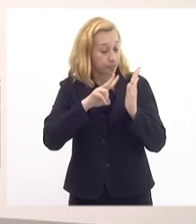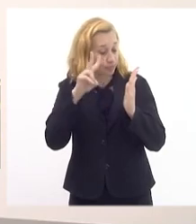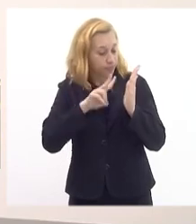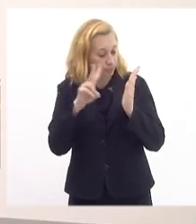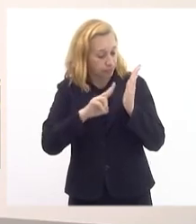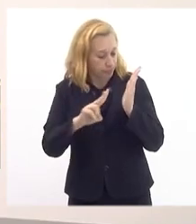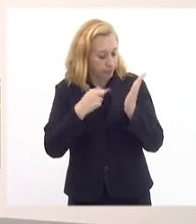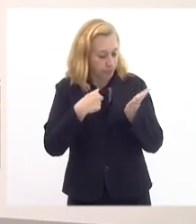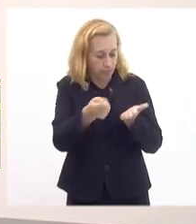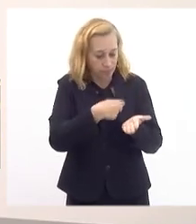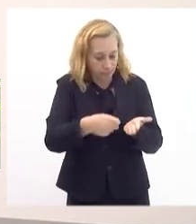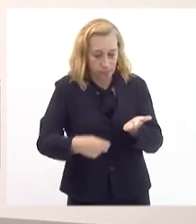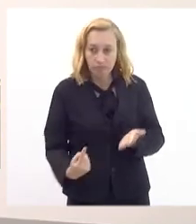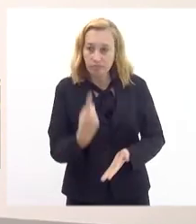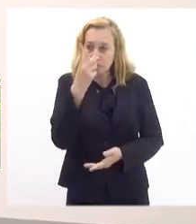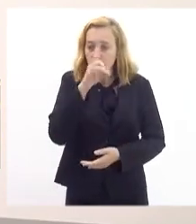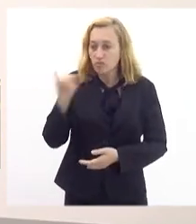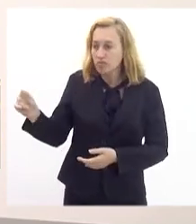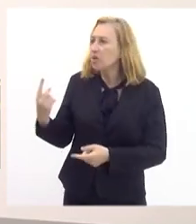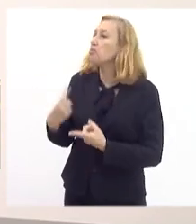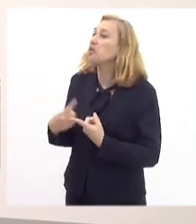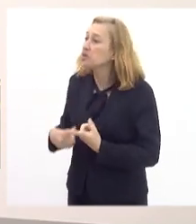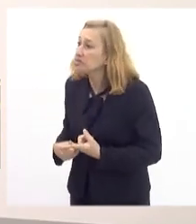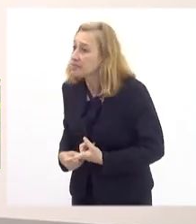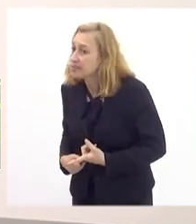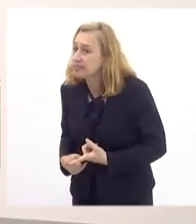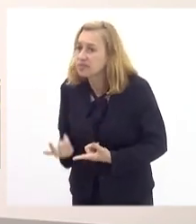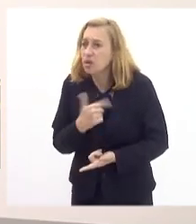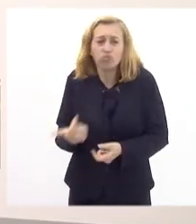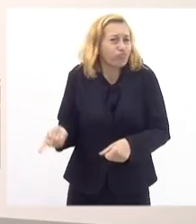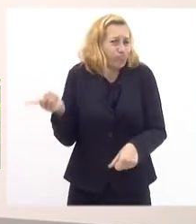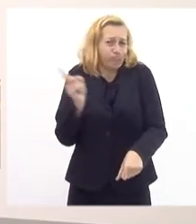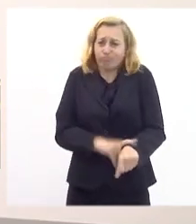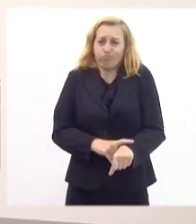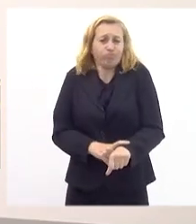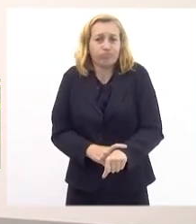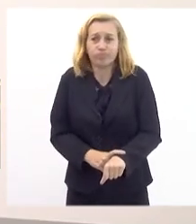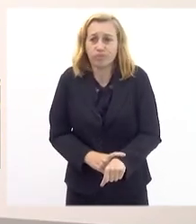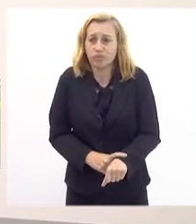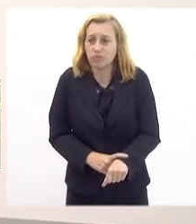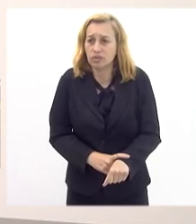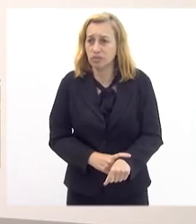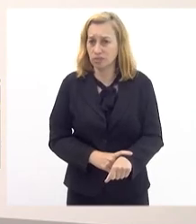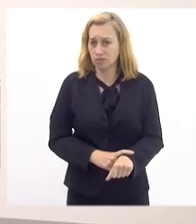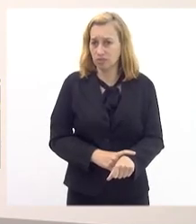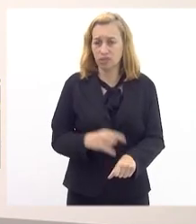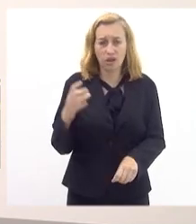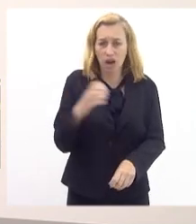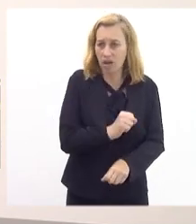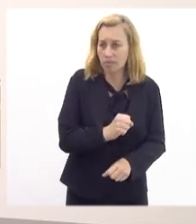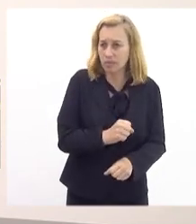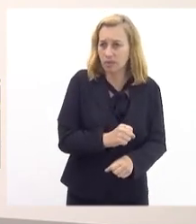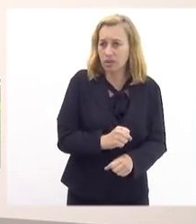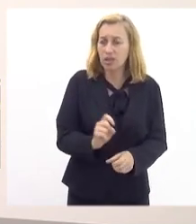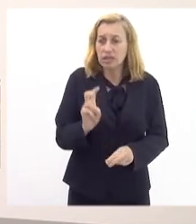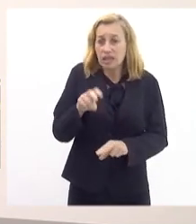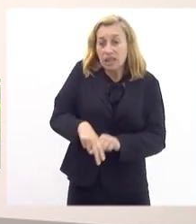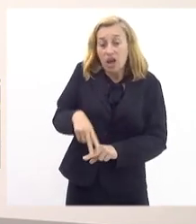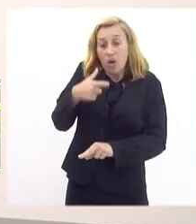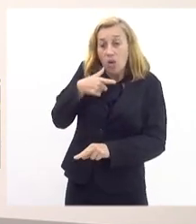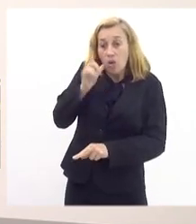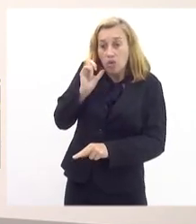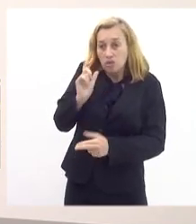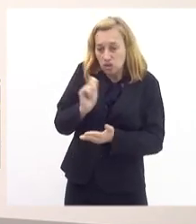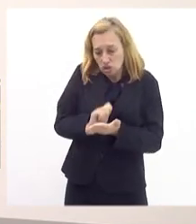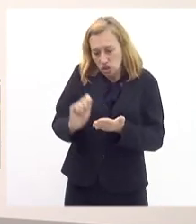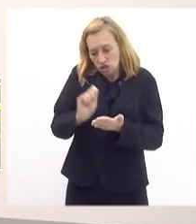que eu escrevi eu escrevi um dia por que que eu escrevi um dia que eu não tive tempo foi atropelado sentei ontem